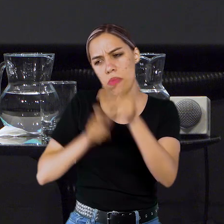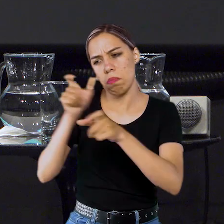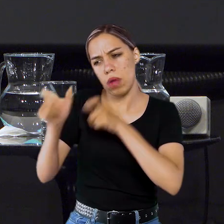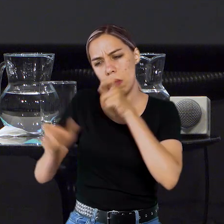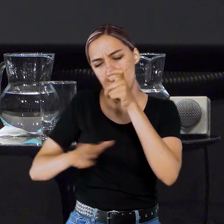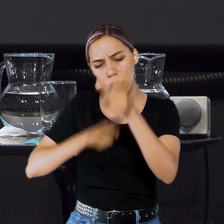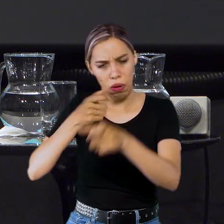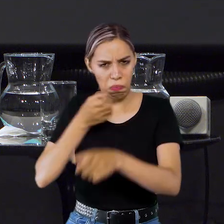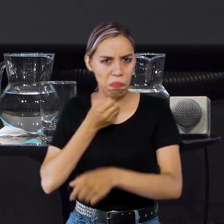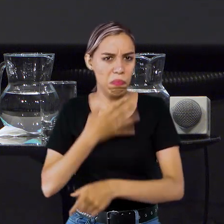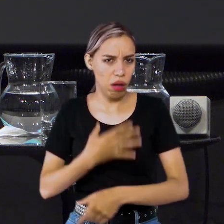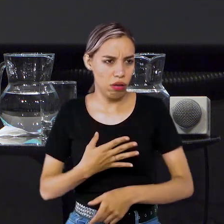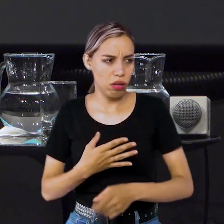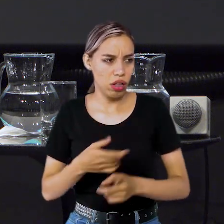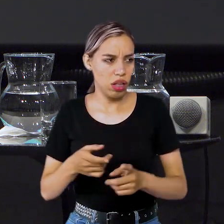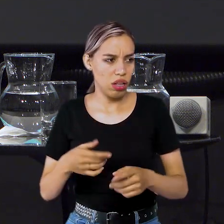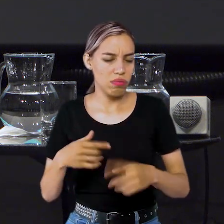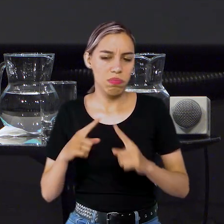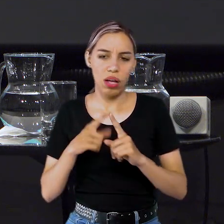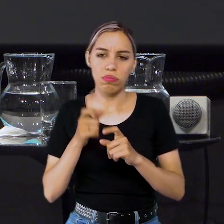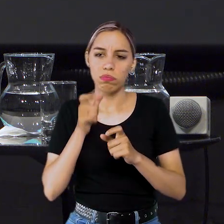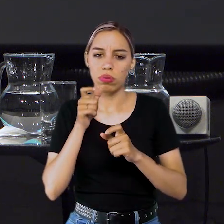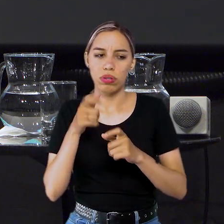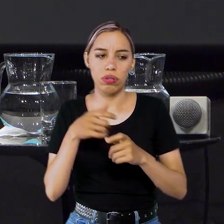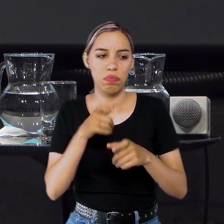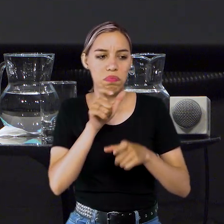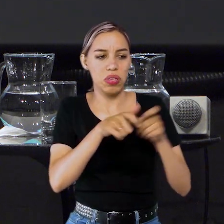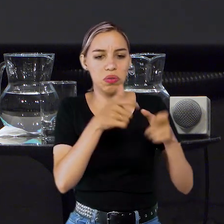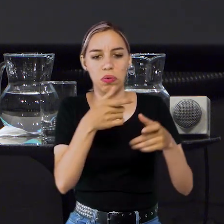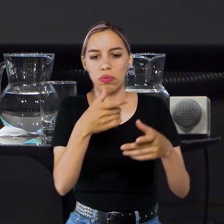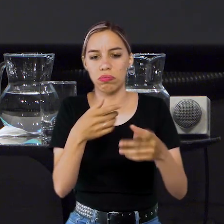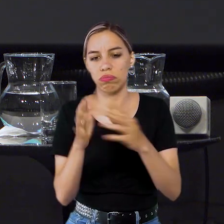E hoje é dificilmente